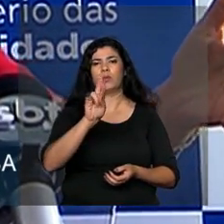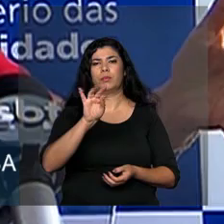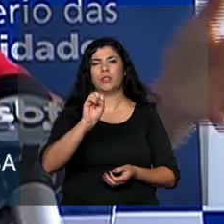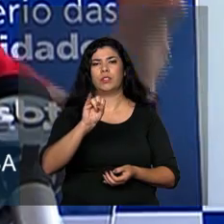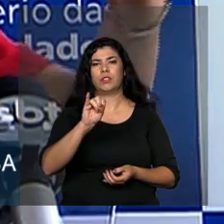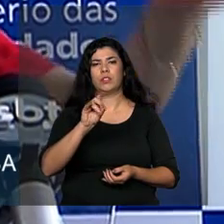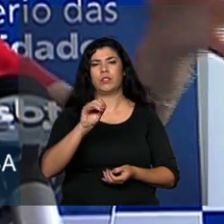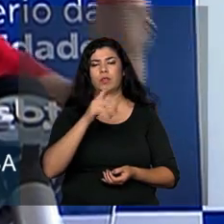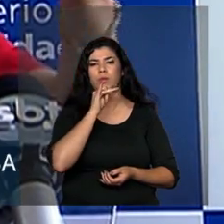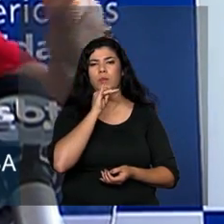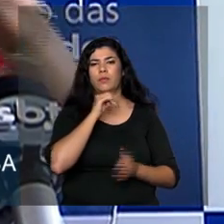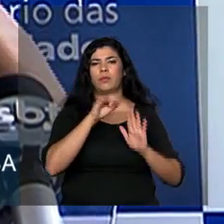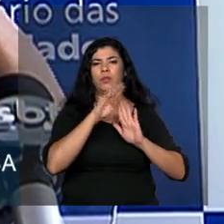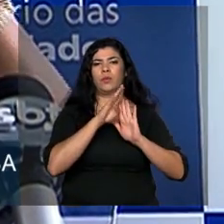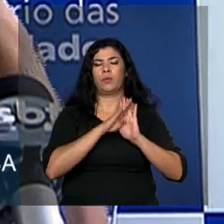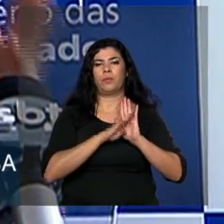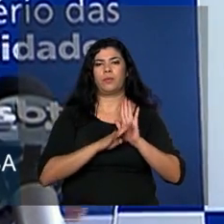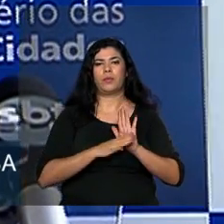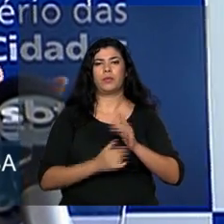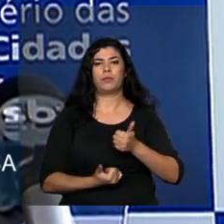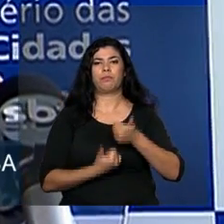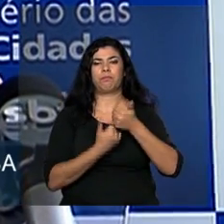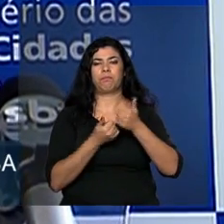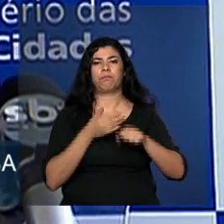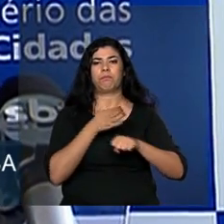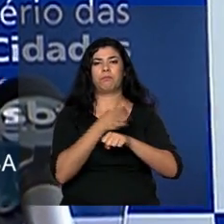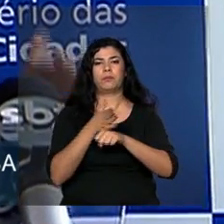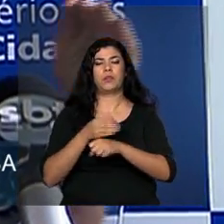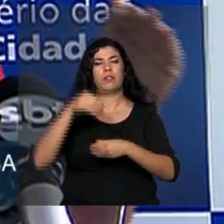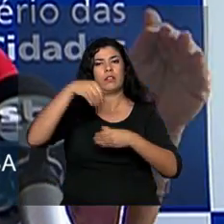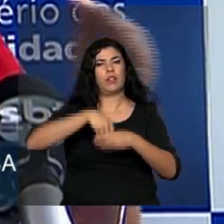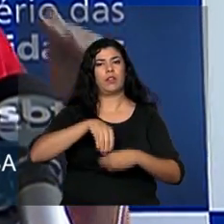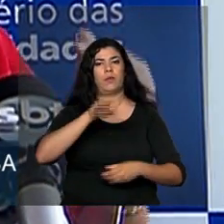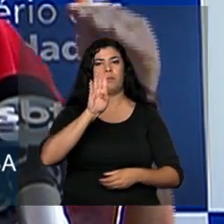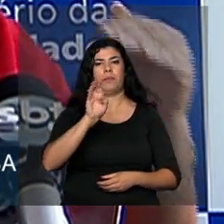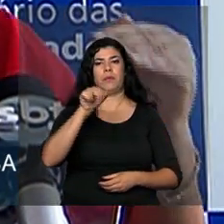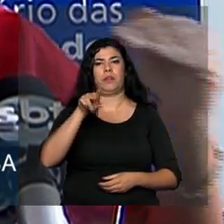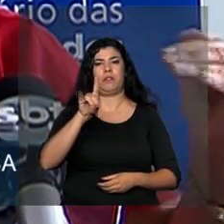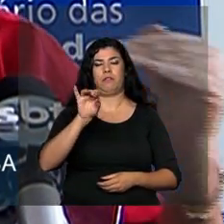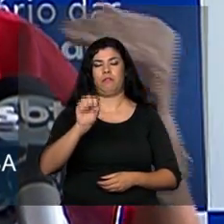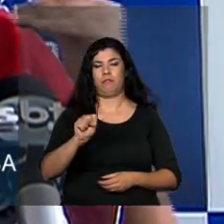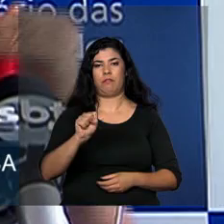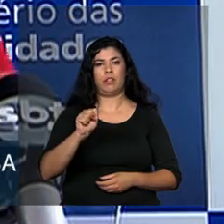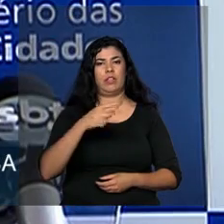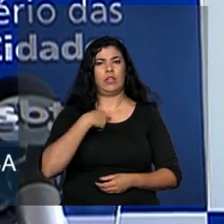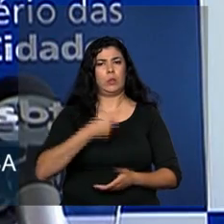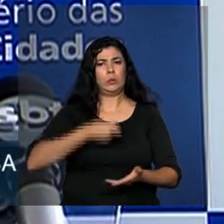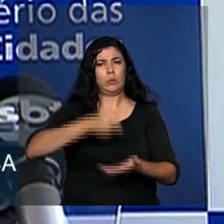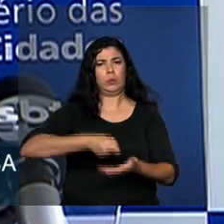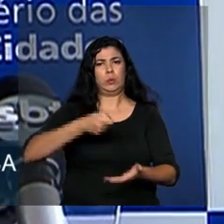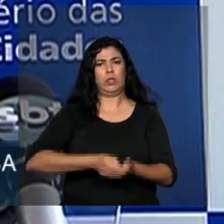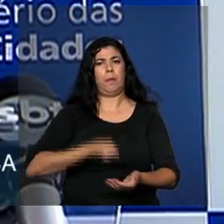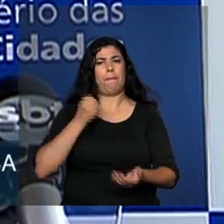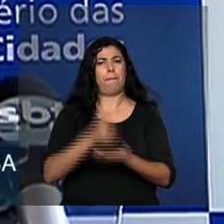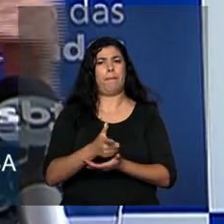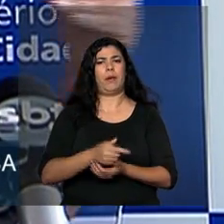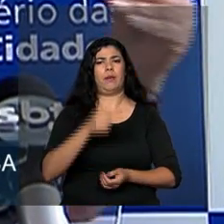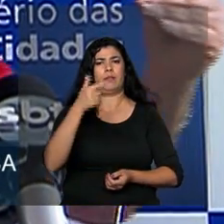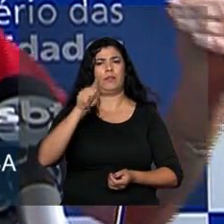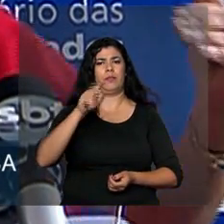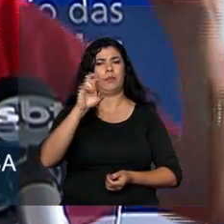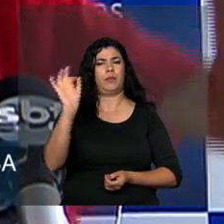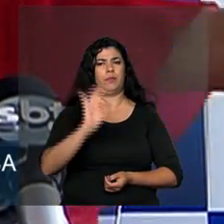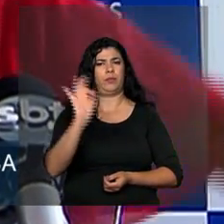existe hoje no programa de sustentação do investimento do BNDES. Eu não estou cobrando mais 2,5% de juro. Eu